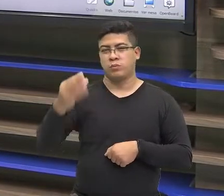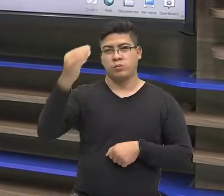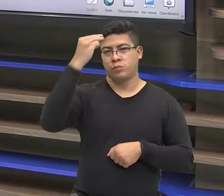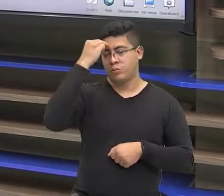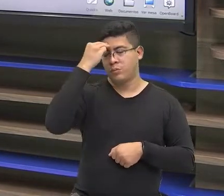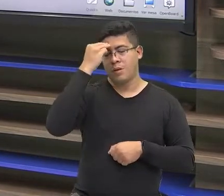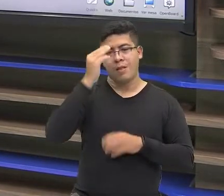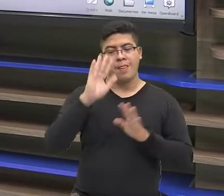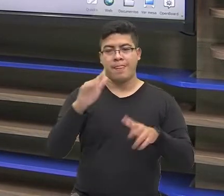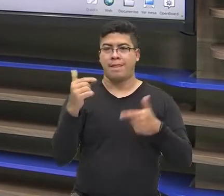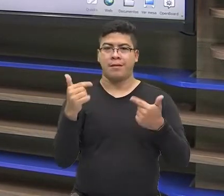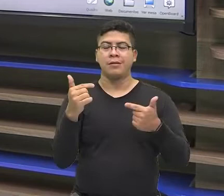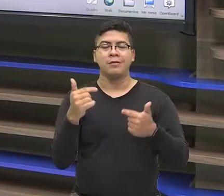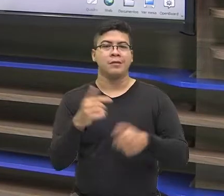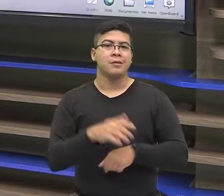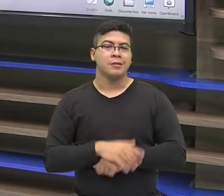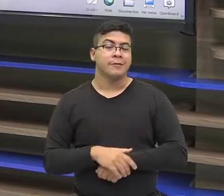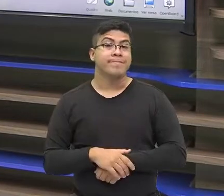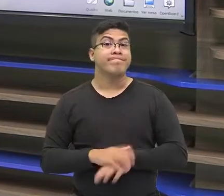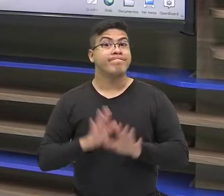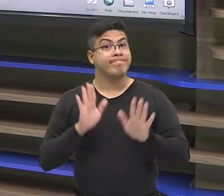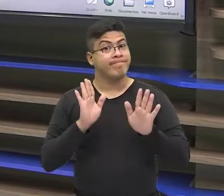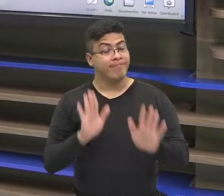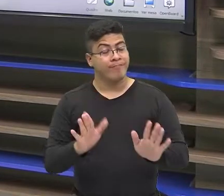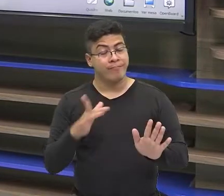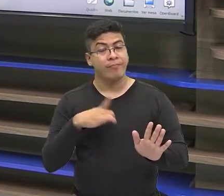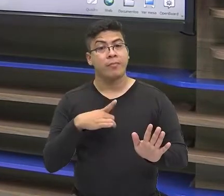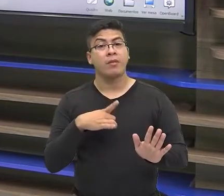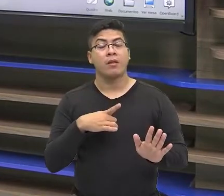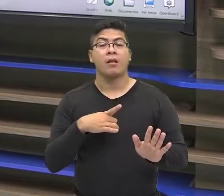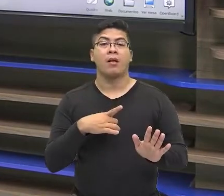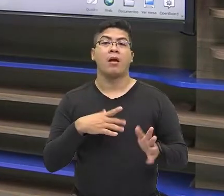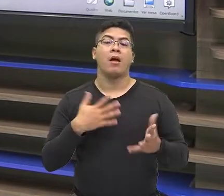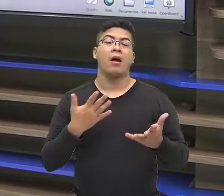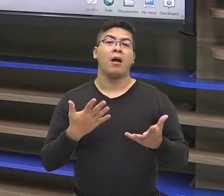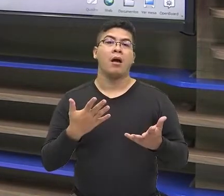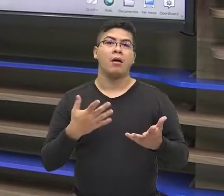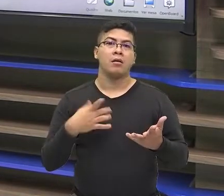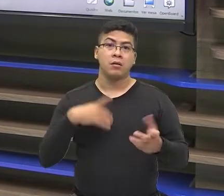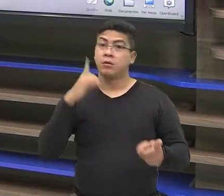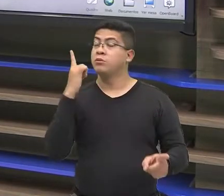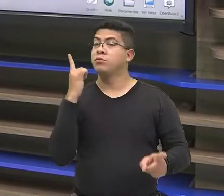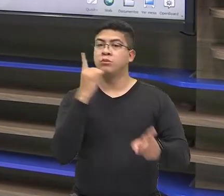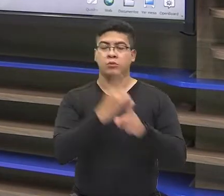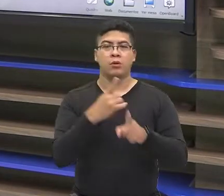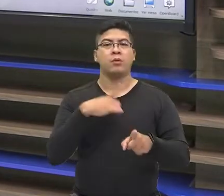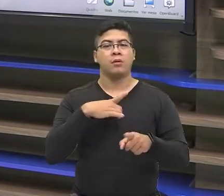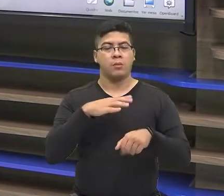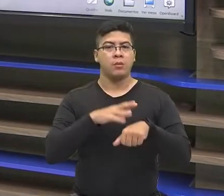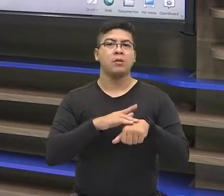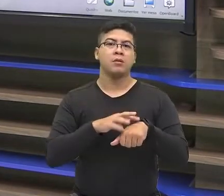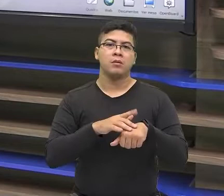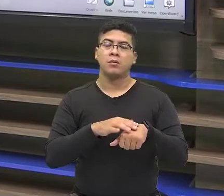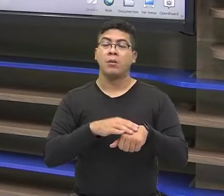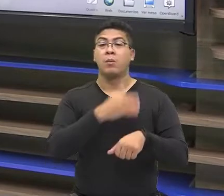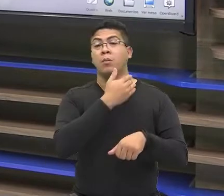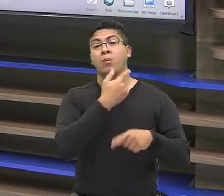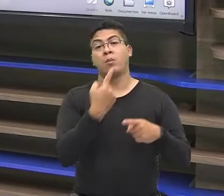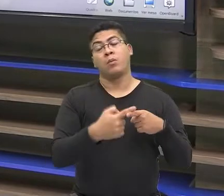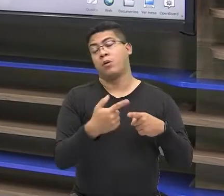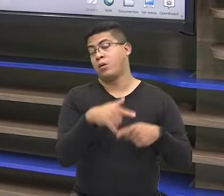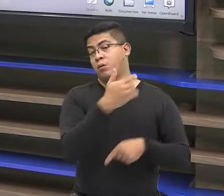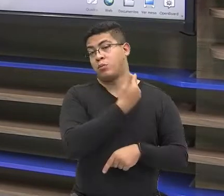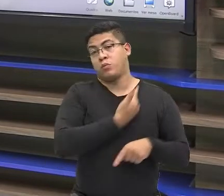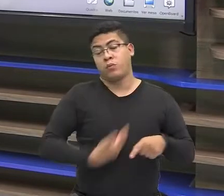difícil. Então, o que acontece? Ele descobre que ele tem essa doença, por quê? Porque o Estado não cuida, né,